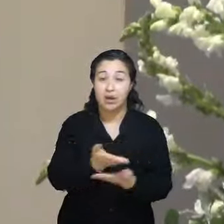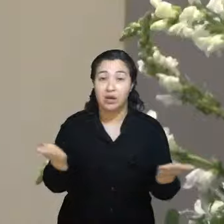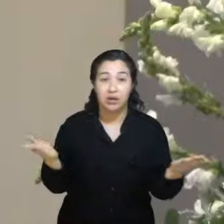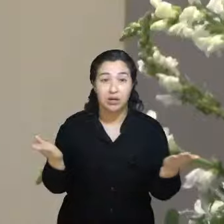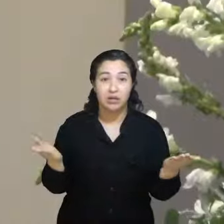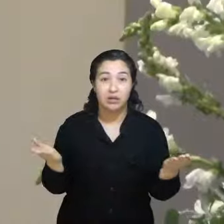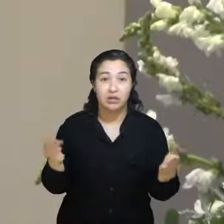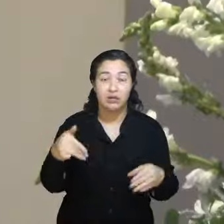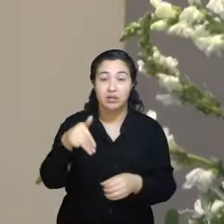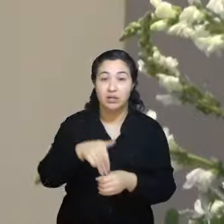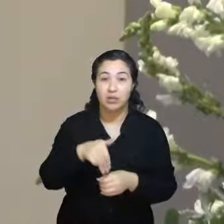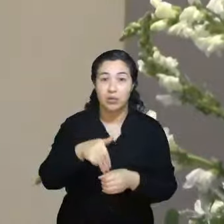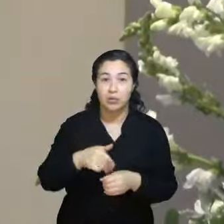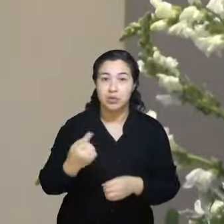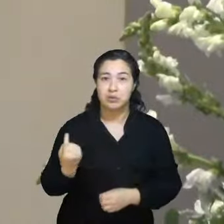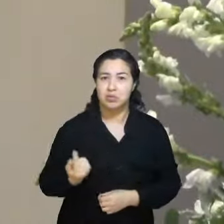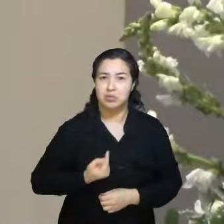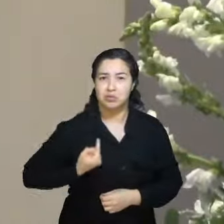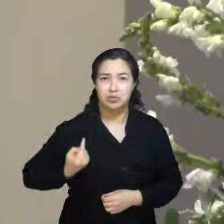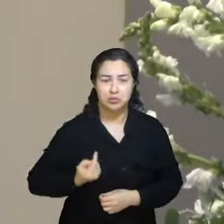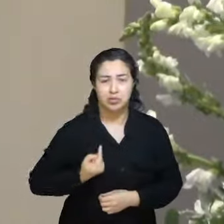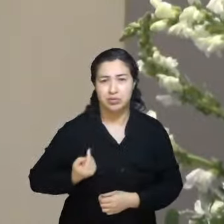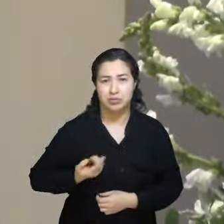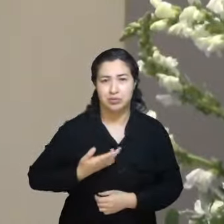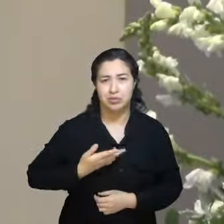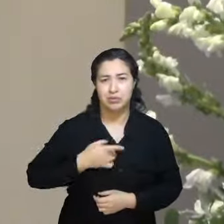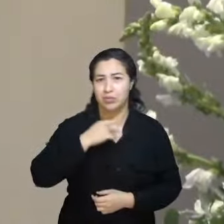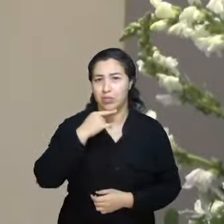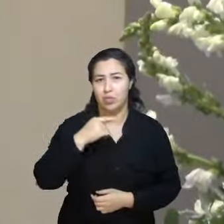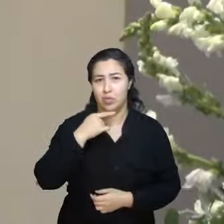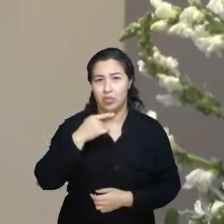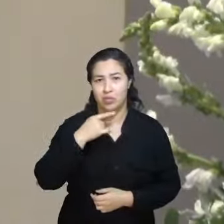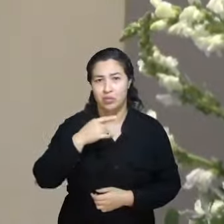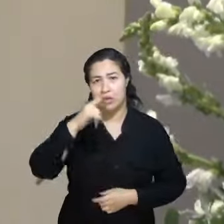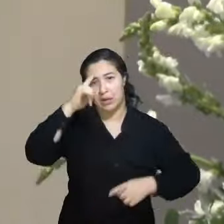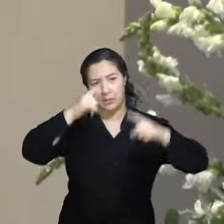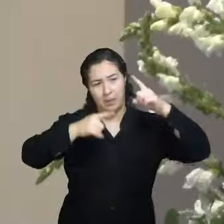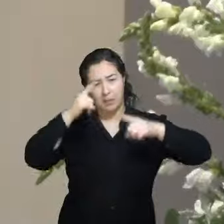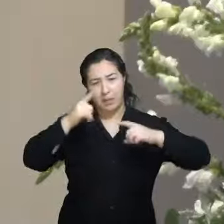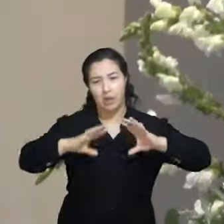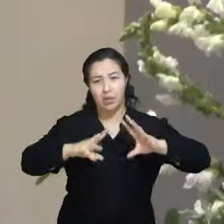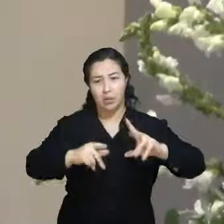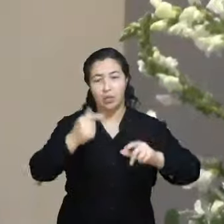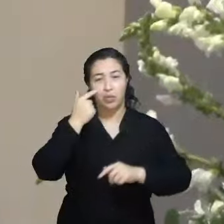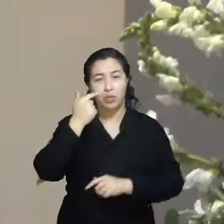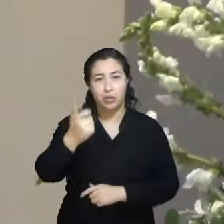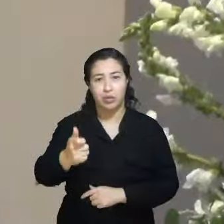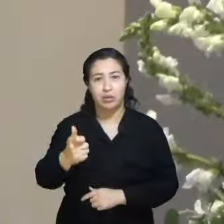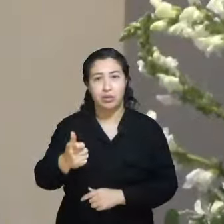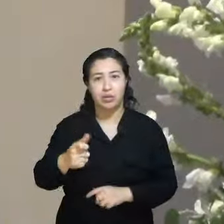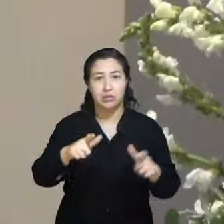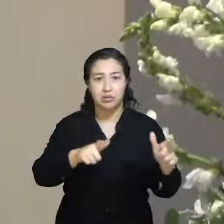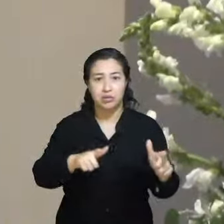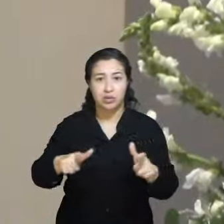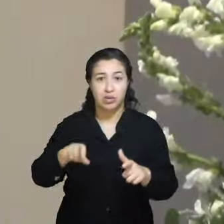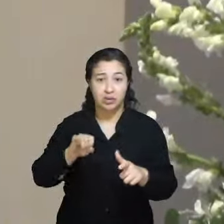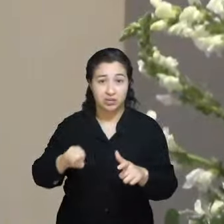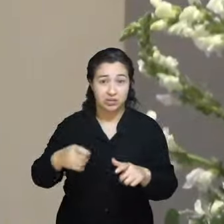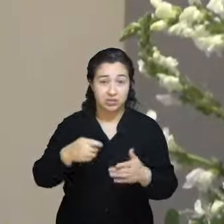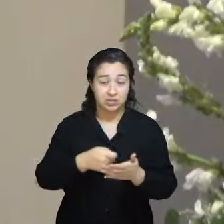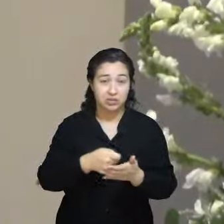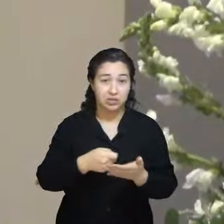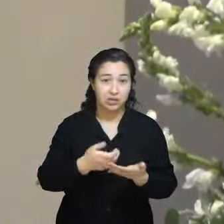município sozinho dar conta da tutela de todos os interesses locais sem o concurso vigoroso